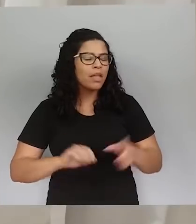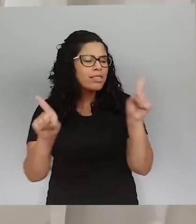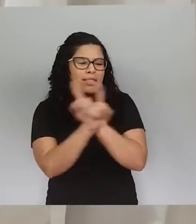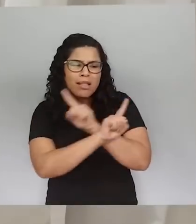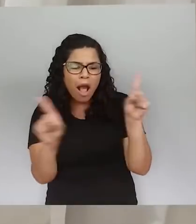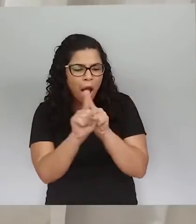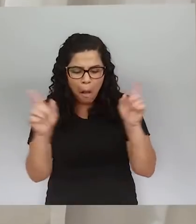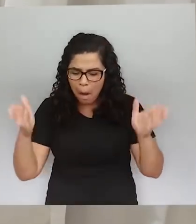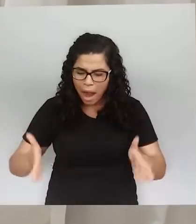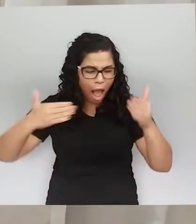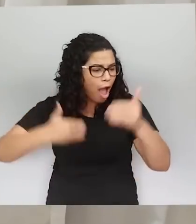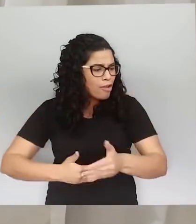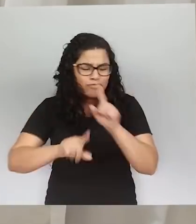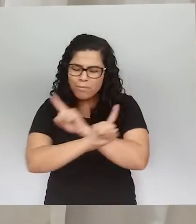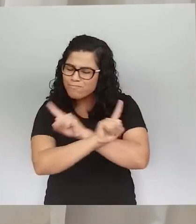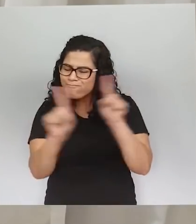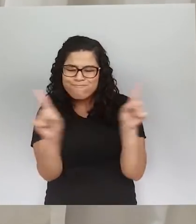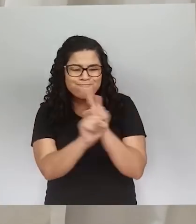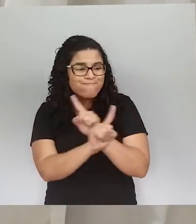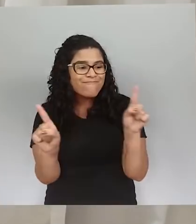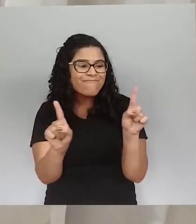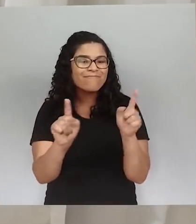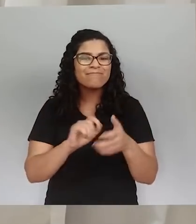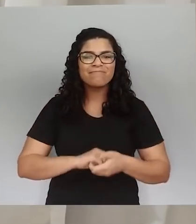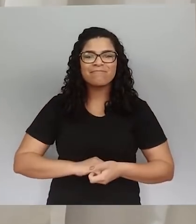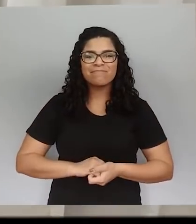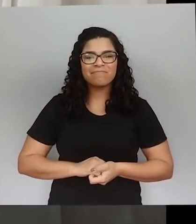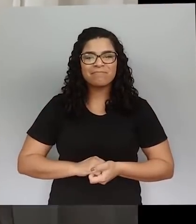Não é uma caixa.